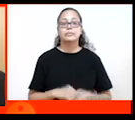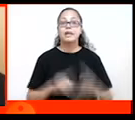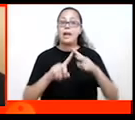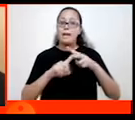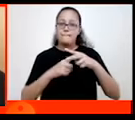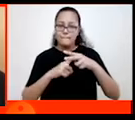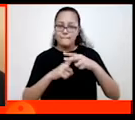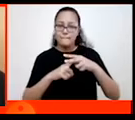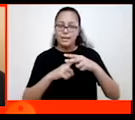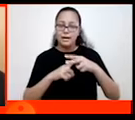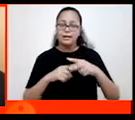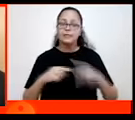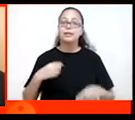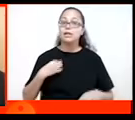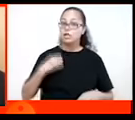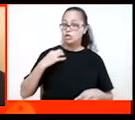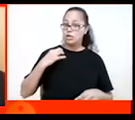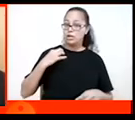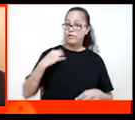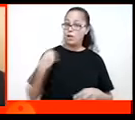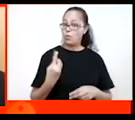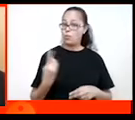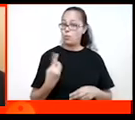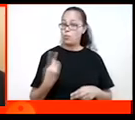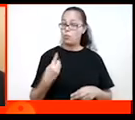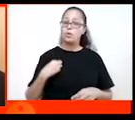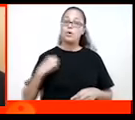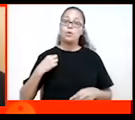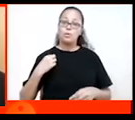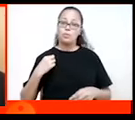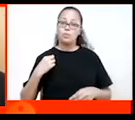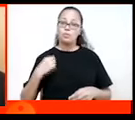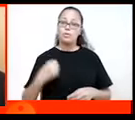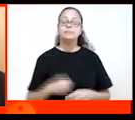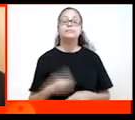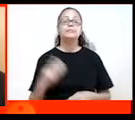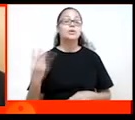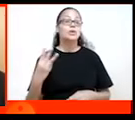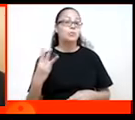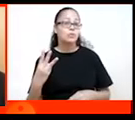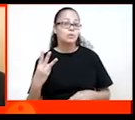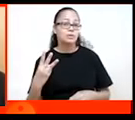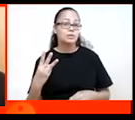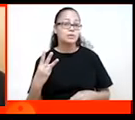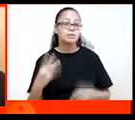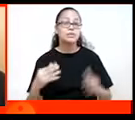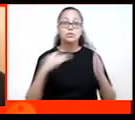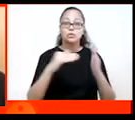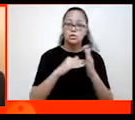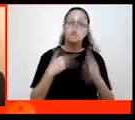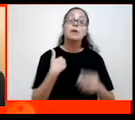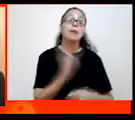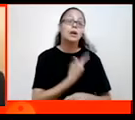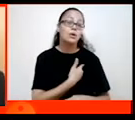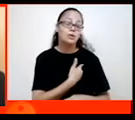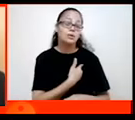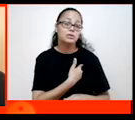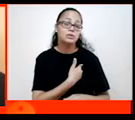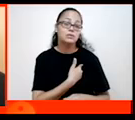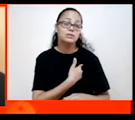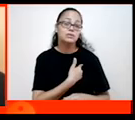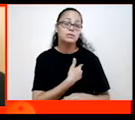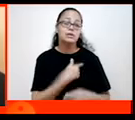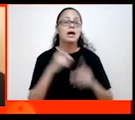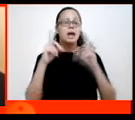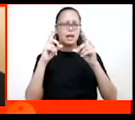Continuando, olha só, máquinas de lavar roupa são exemplos da produção de indústria de bens de consumo duráveis. O terceiro, né, esse é o produto final que chega até nós consumidores.